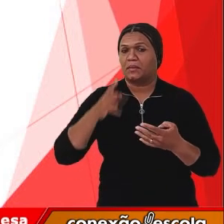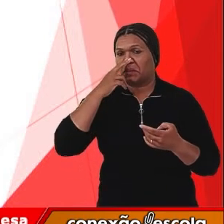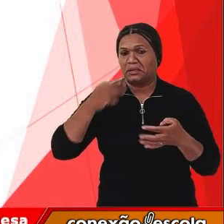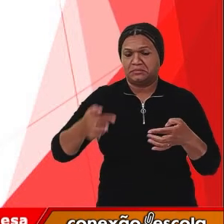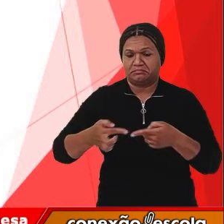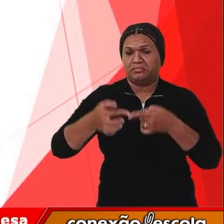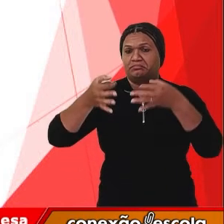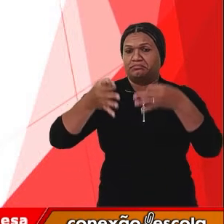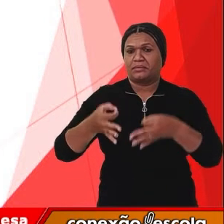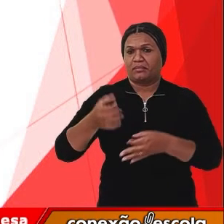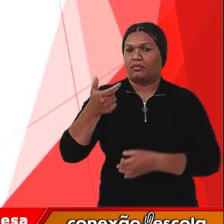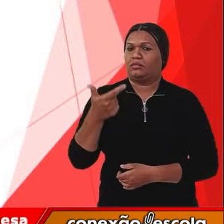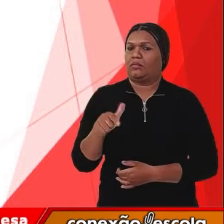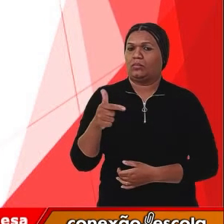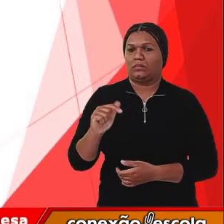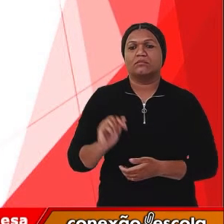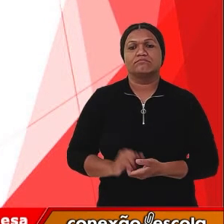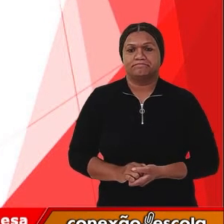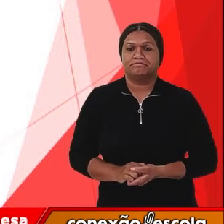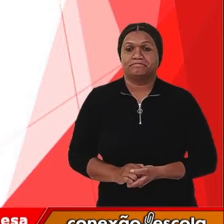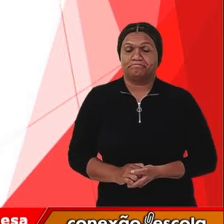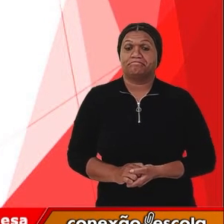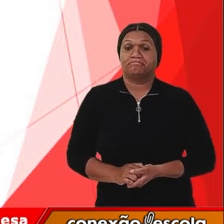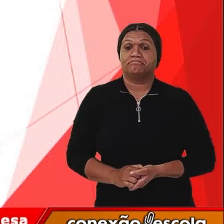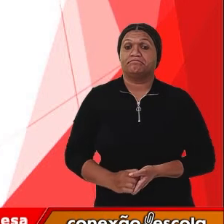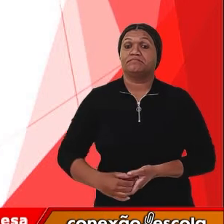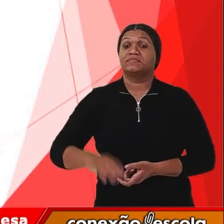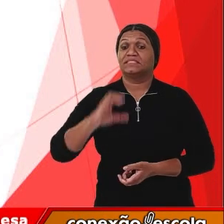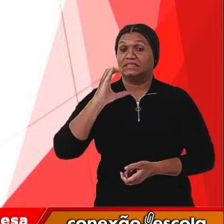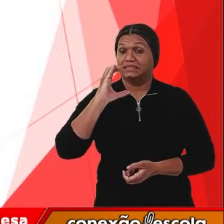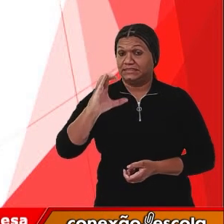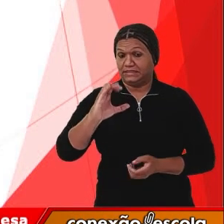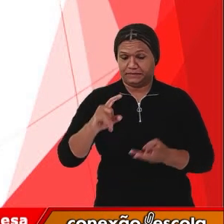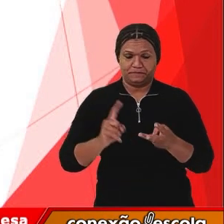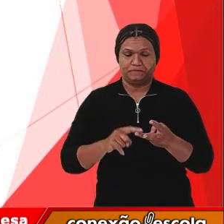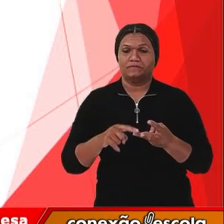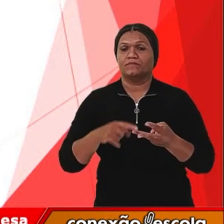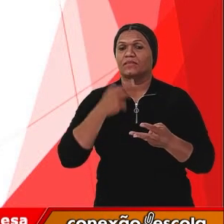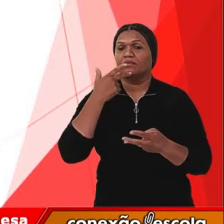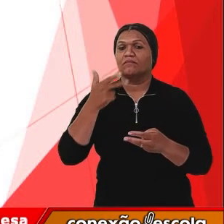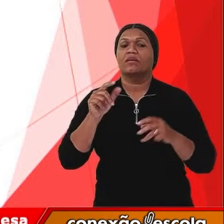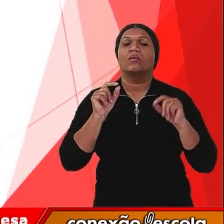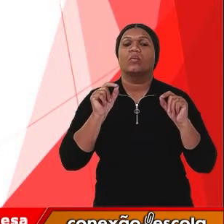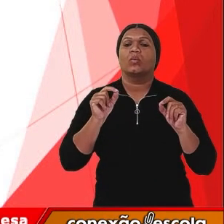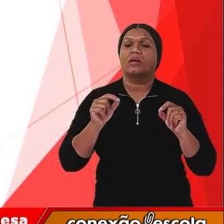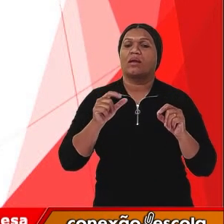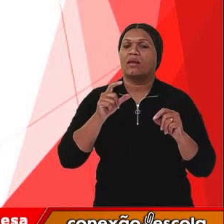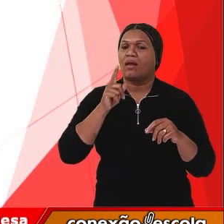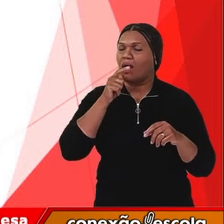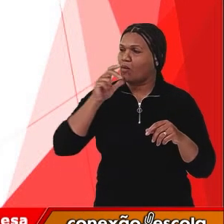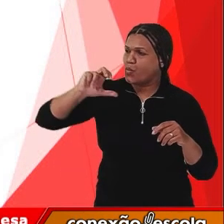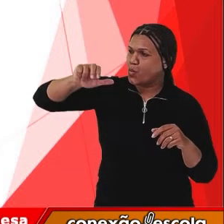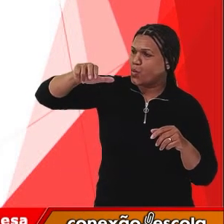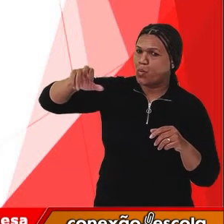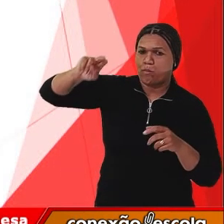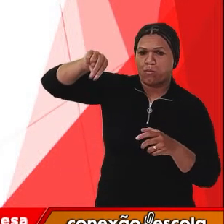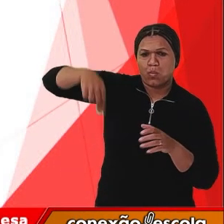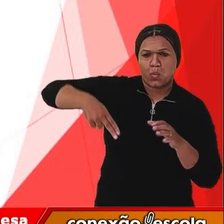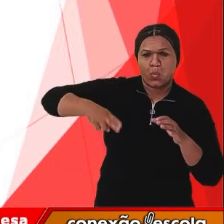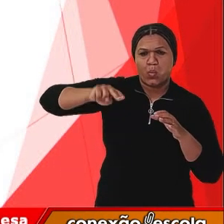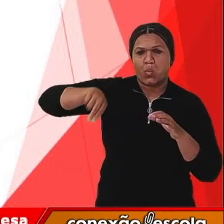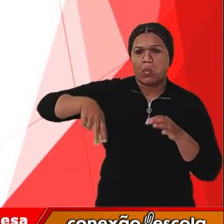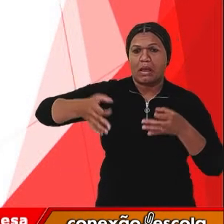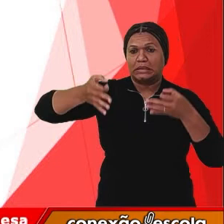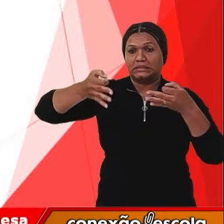nem quebra um expectativa do leitor né a letra C diz que as engrenagens da tubulação não